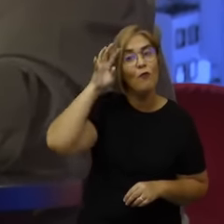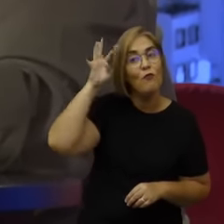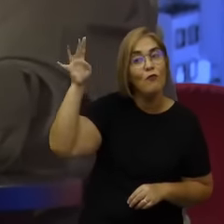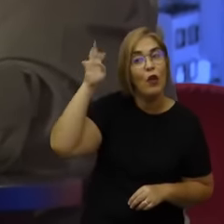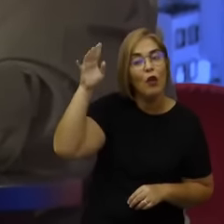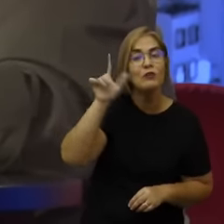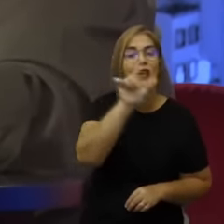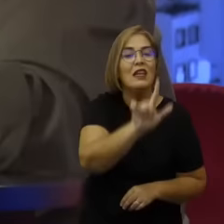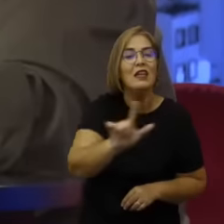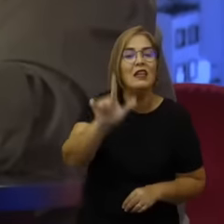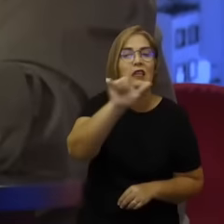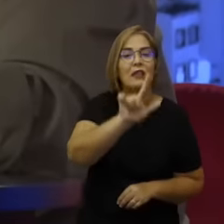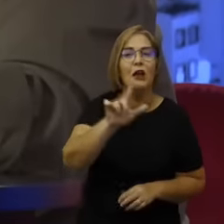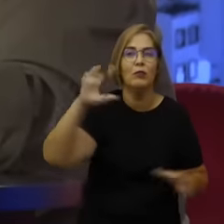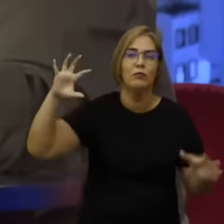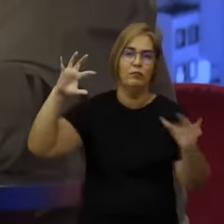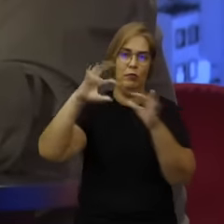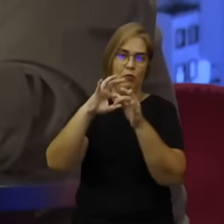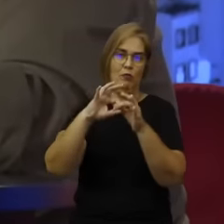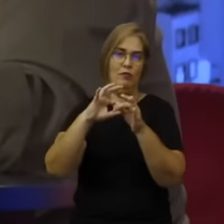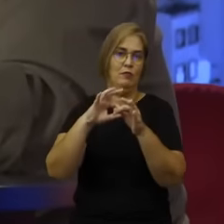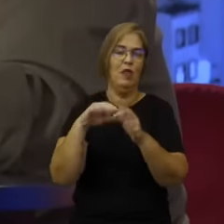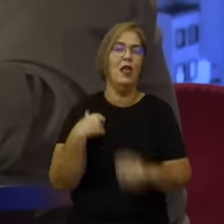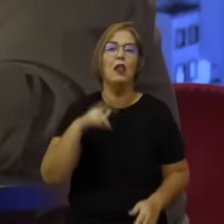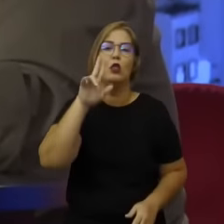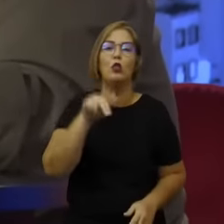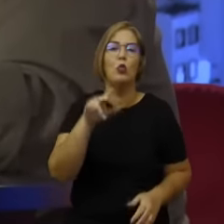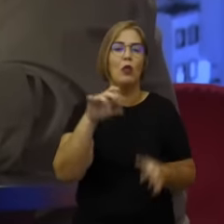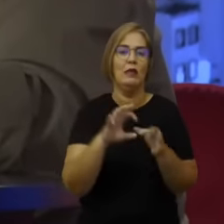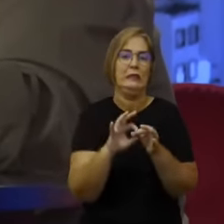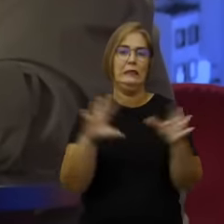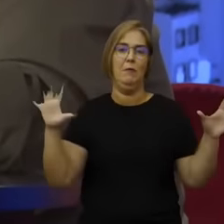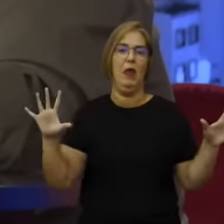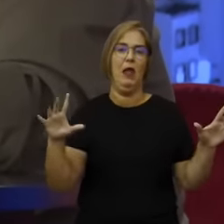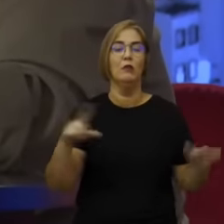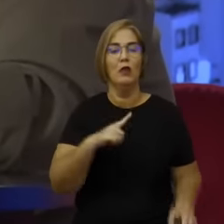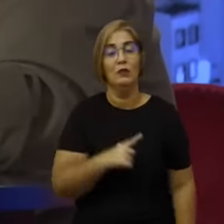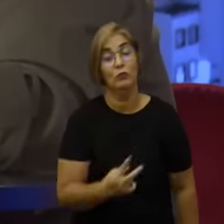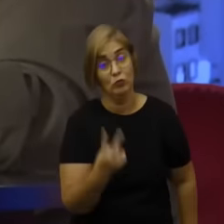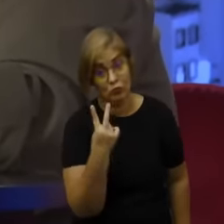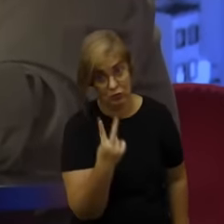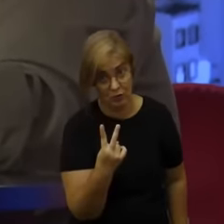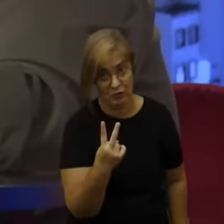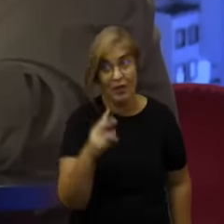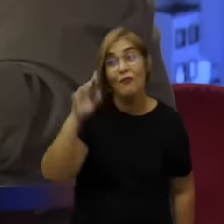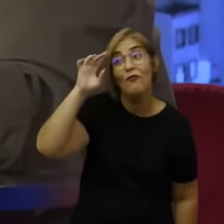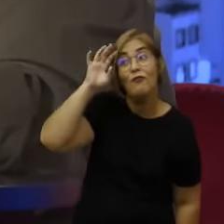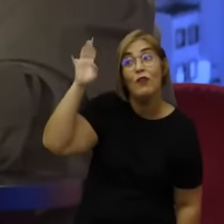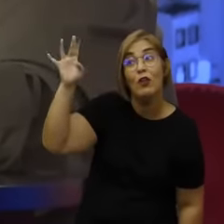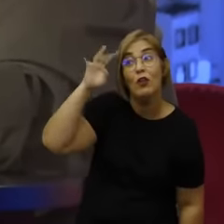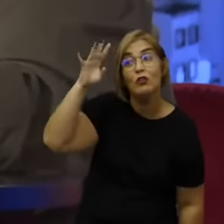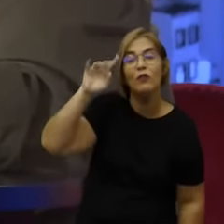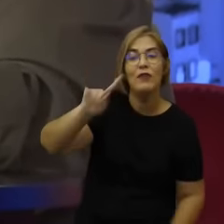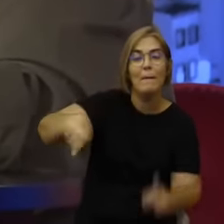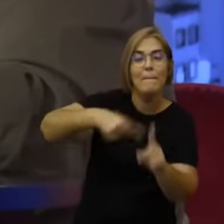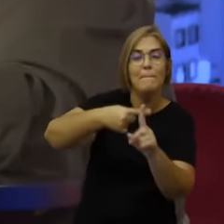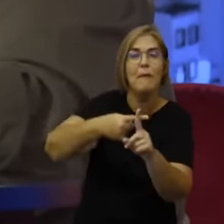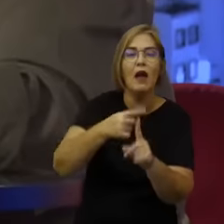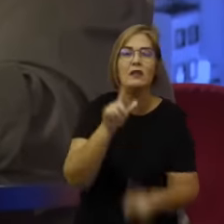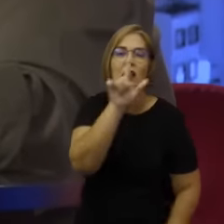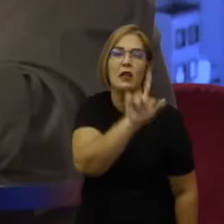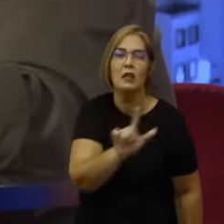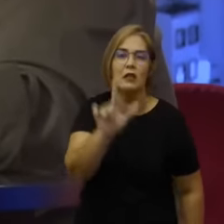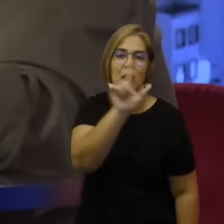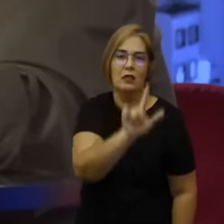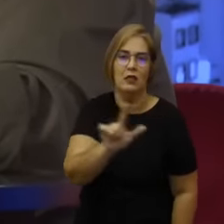um literato filósofo. Ele não não nunca nunca quis, não é, fazer a a uma coisa preceder a outra. Ao contrário, a